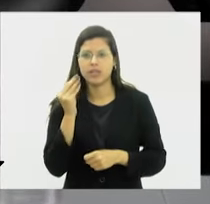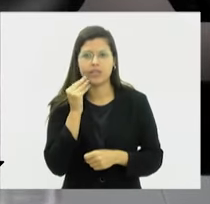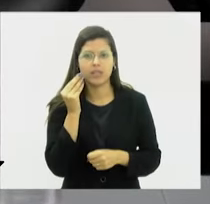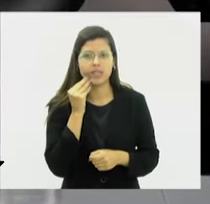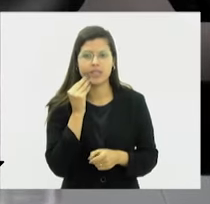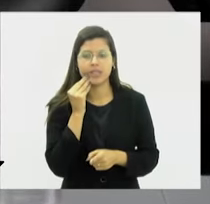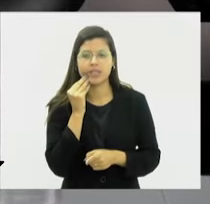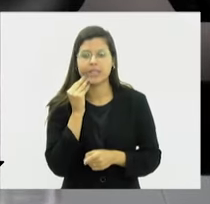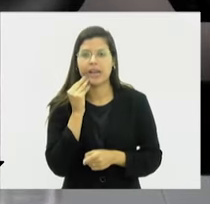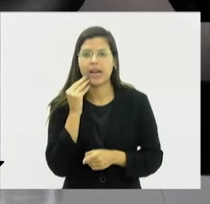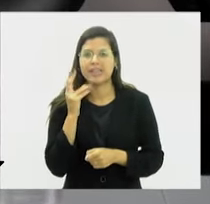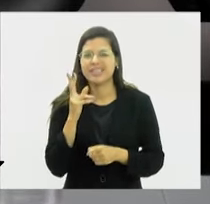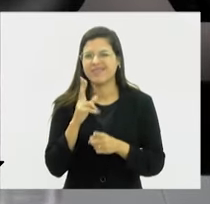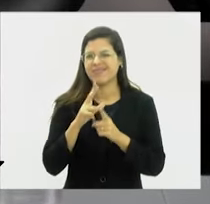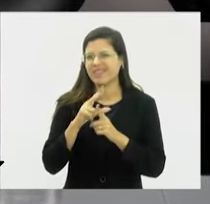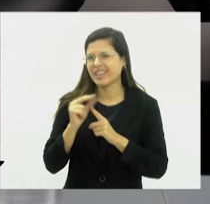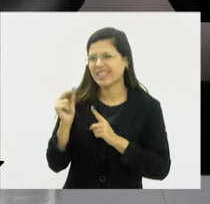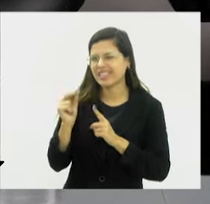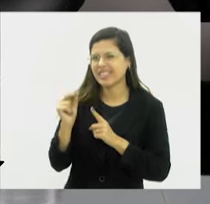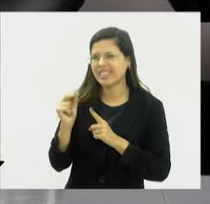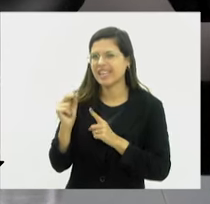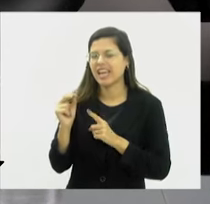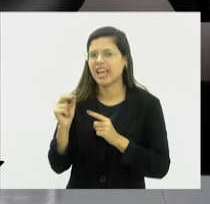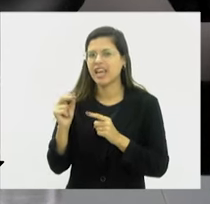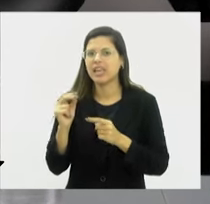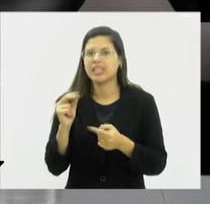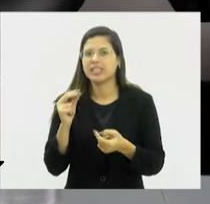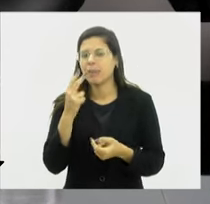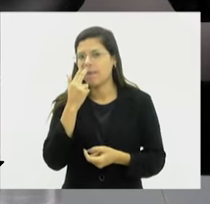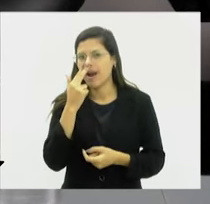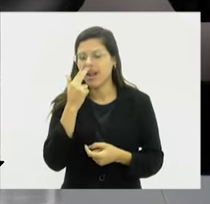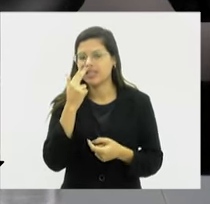vício de inconstitucionalidade,